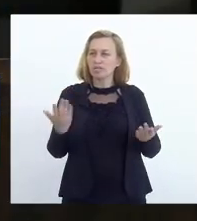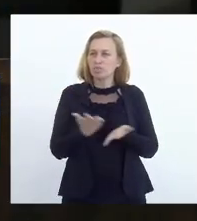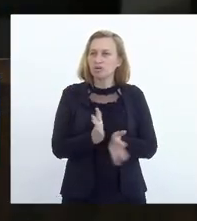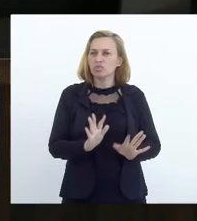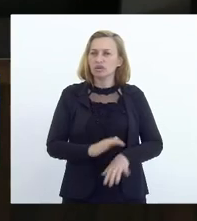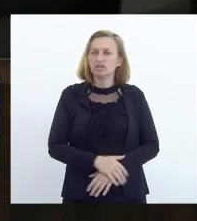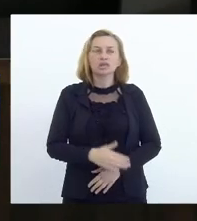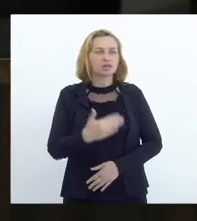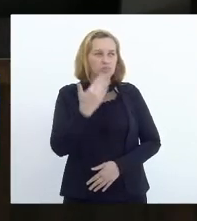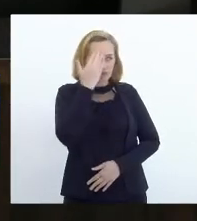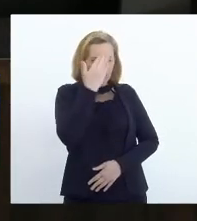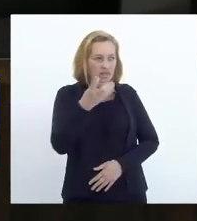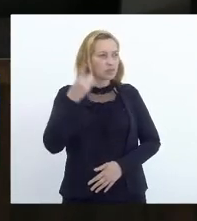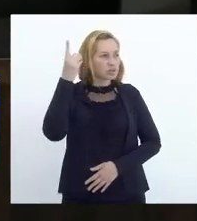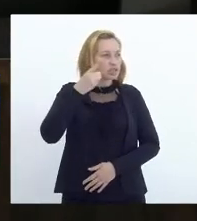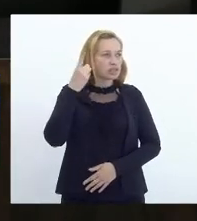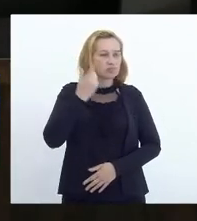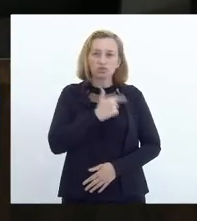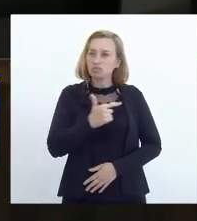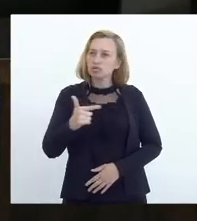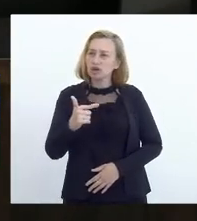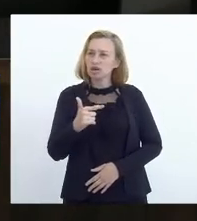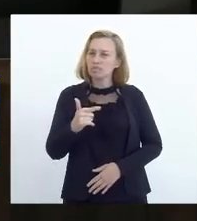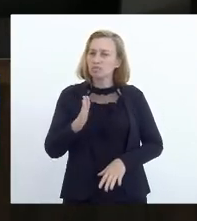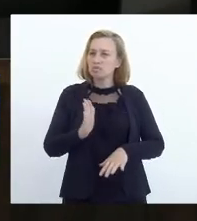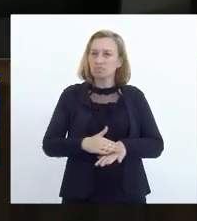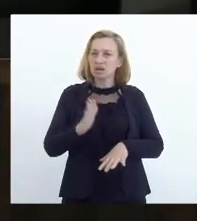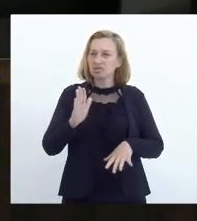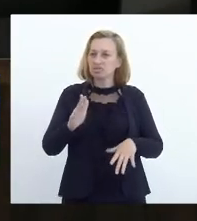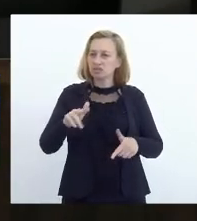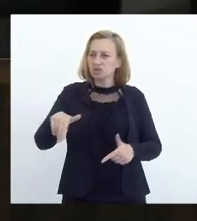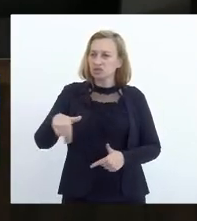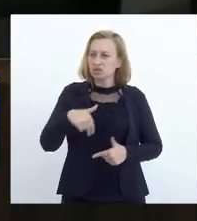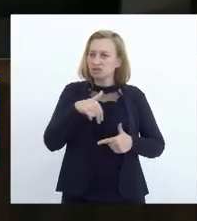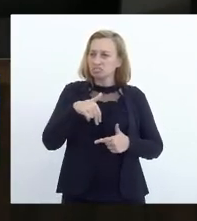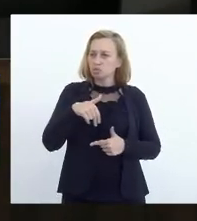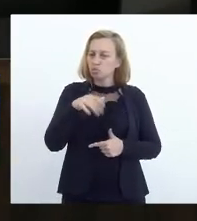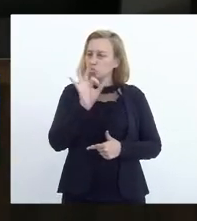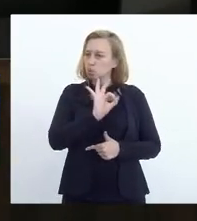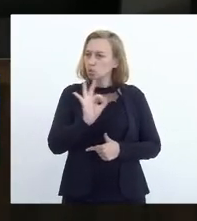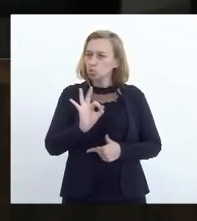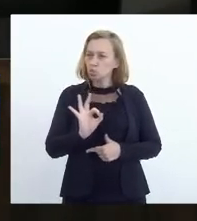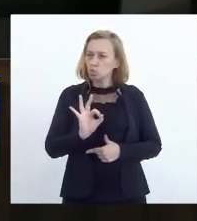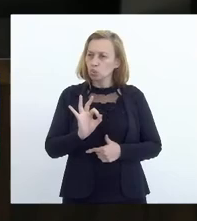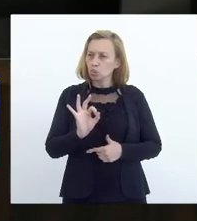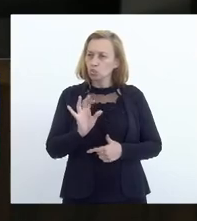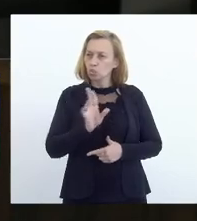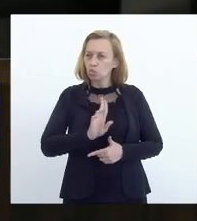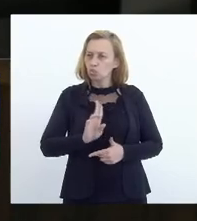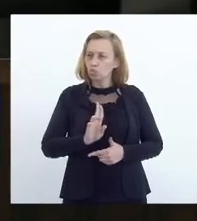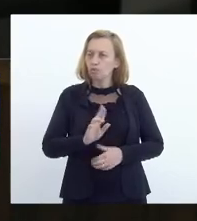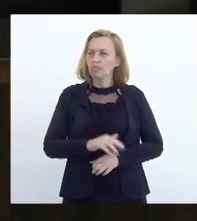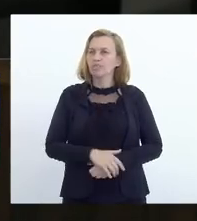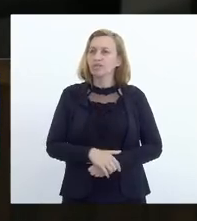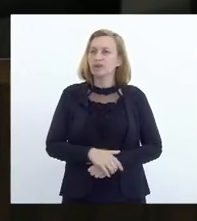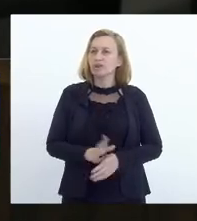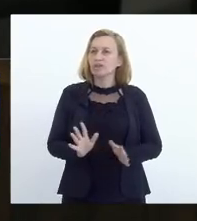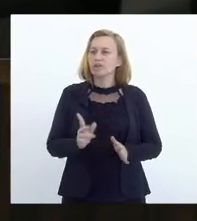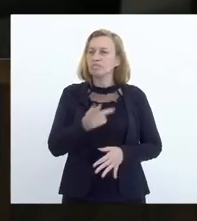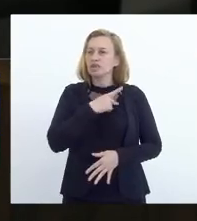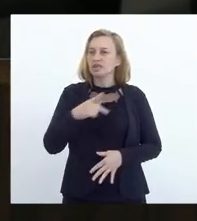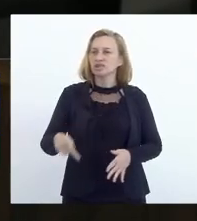Muito obrigado, deputado. Em não havendo mais oradores inscritos, a